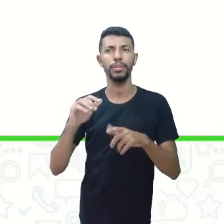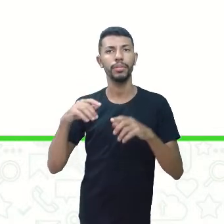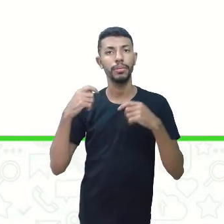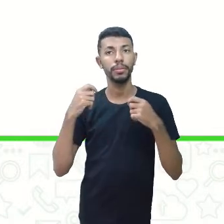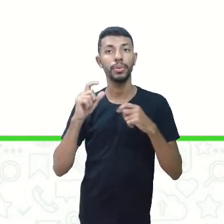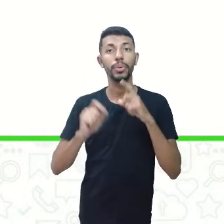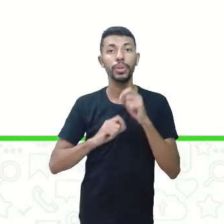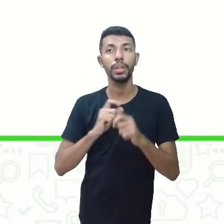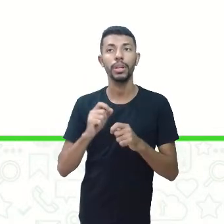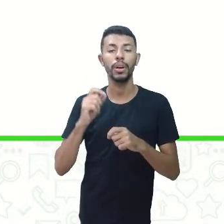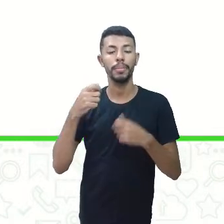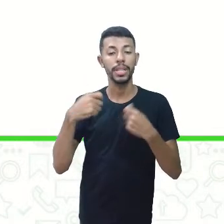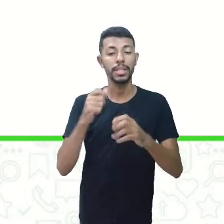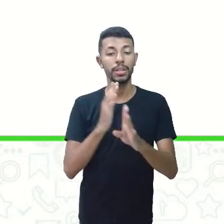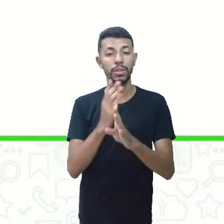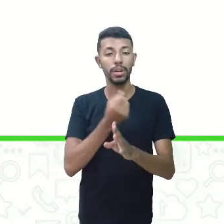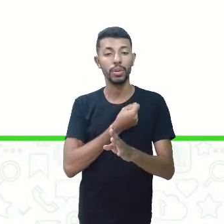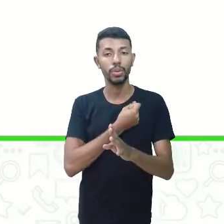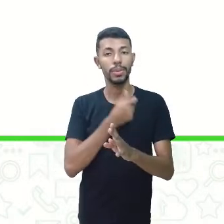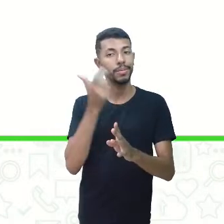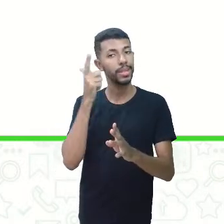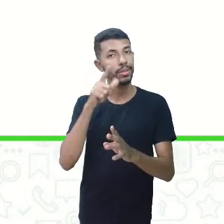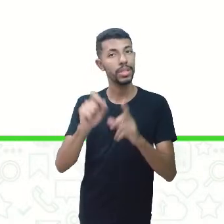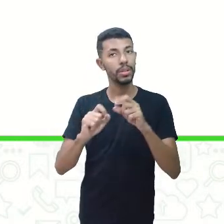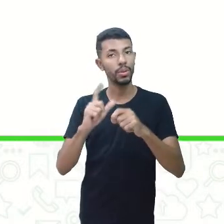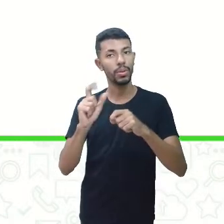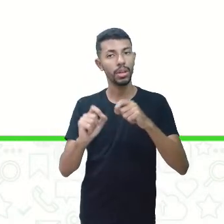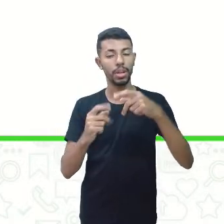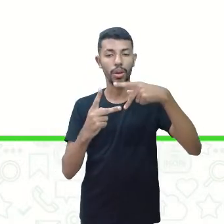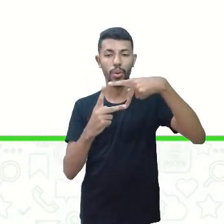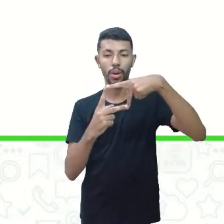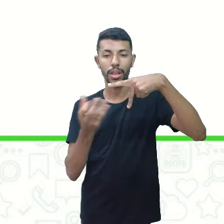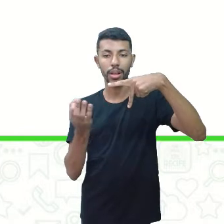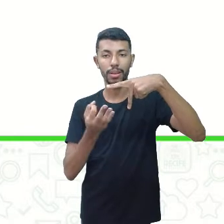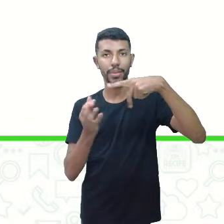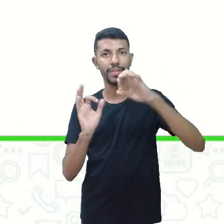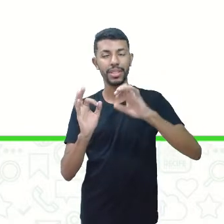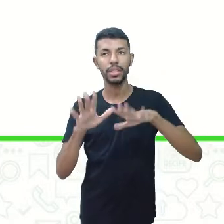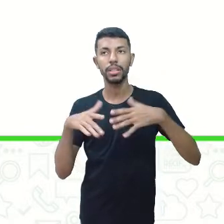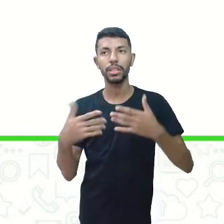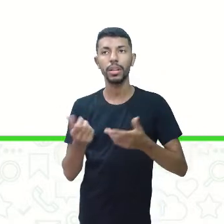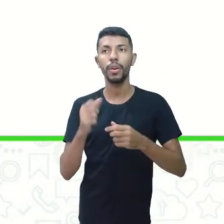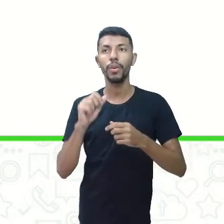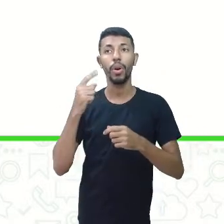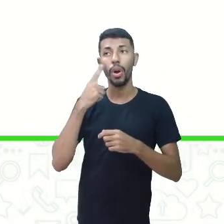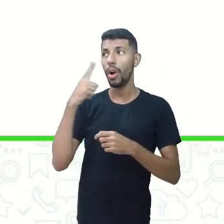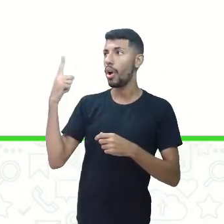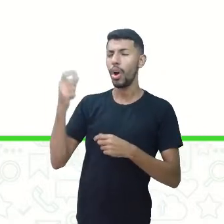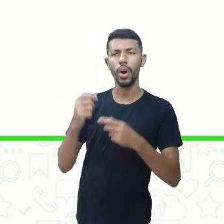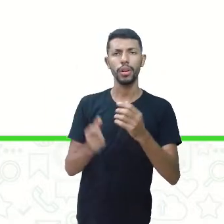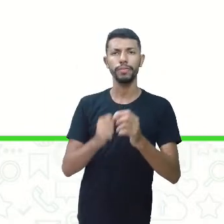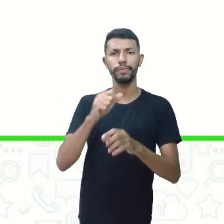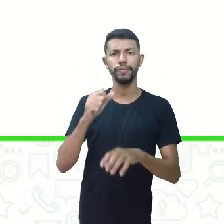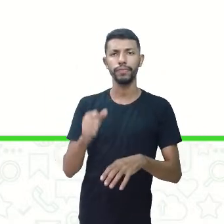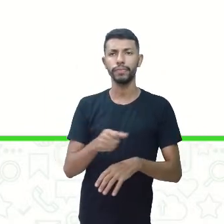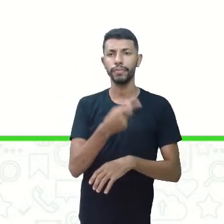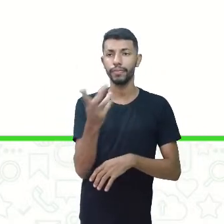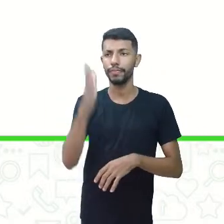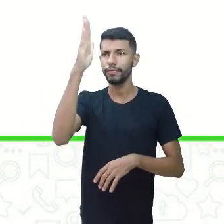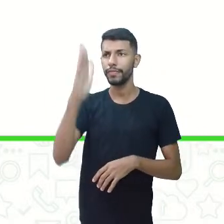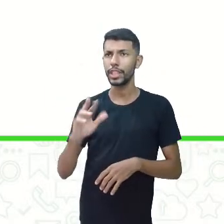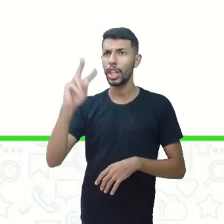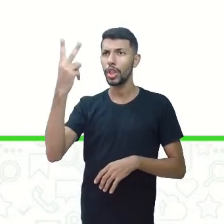a ele para dar um quadrado perfeito. Então, você encontrou 2. Quantas vezes você encontrou 2 ali para dividir, para ser o dividendo,